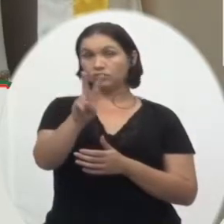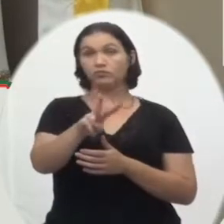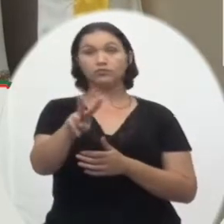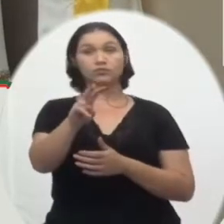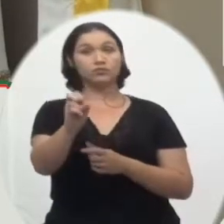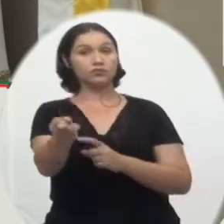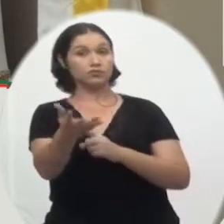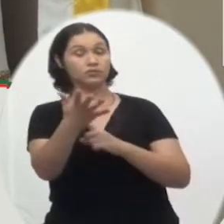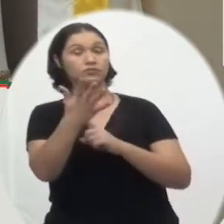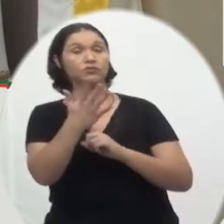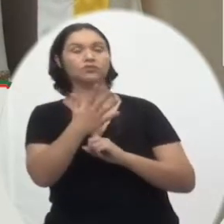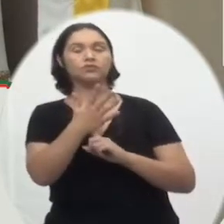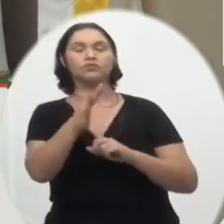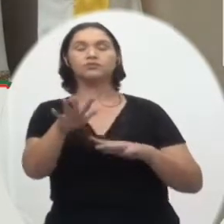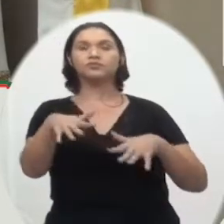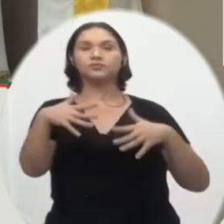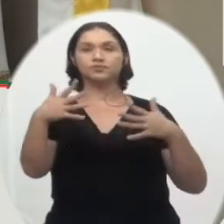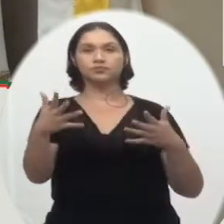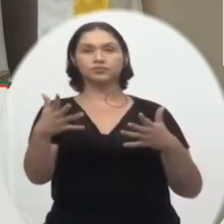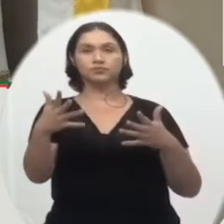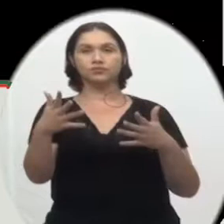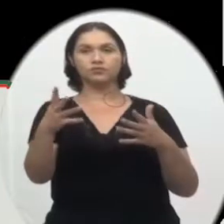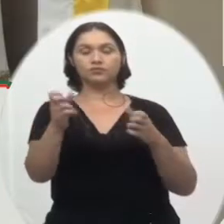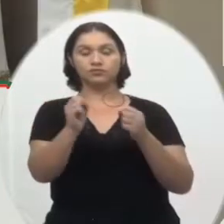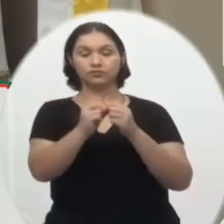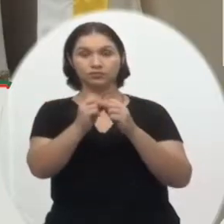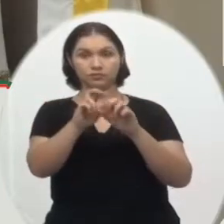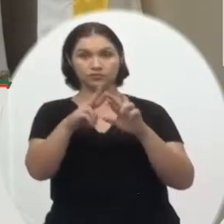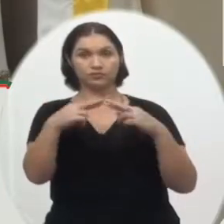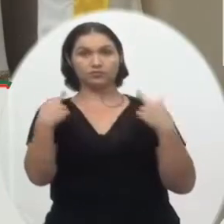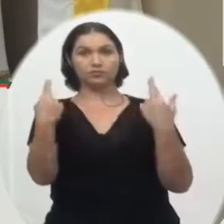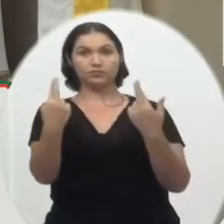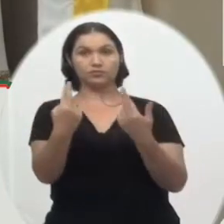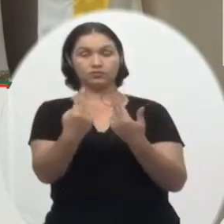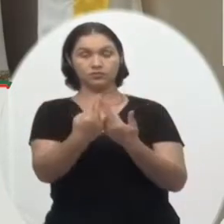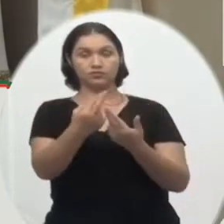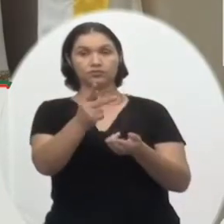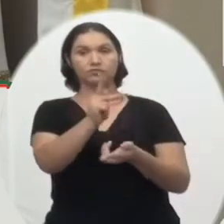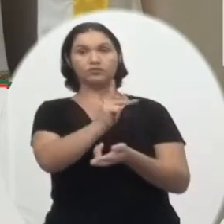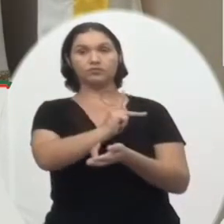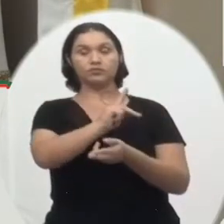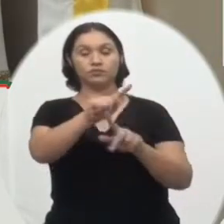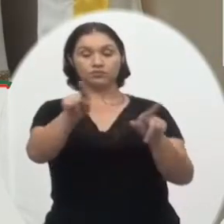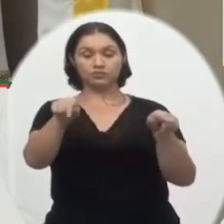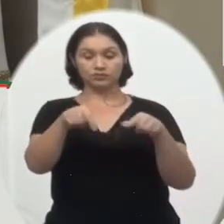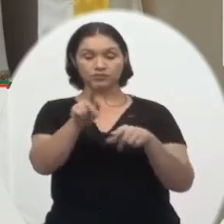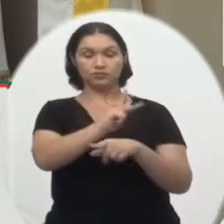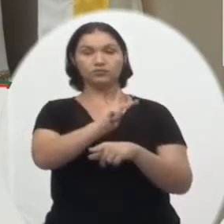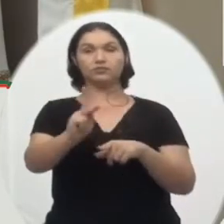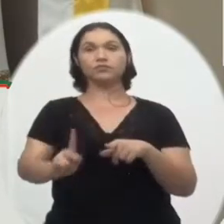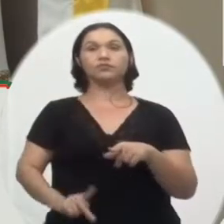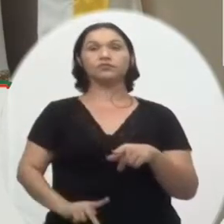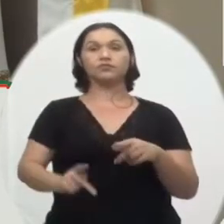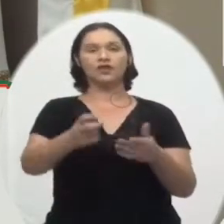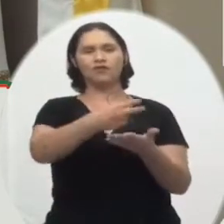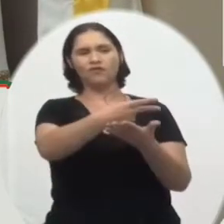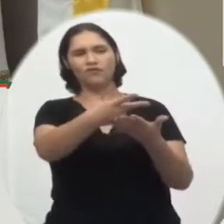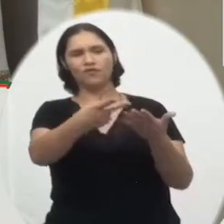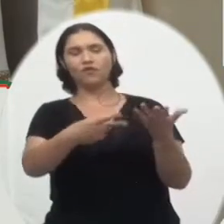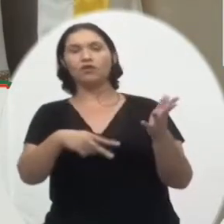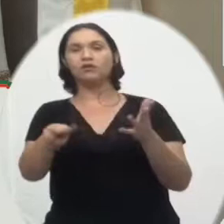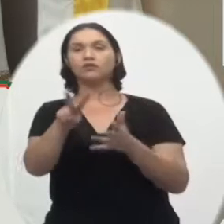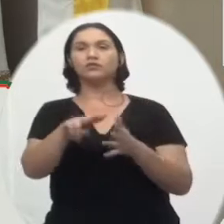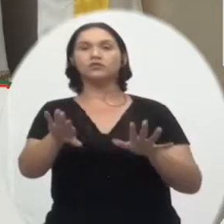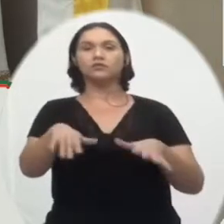Então, nós protocolamos, a partir de uma reunião que fizemos na presidência com vários vereadores, uma alteração no